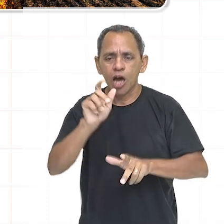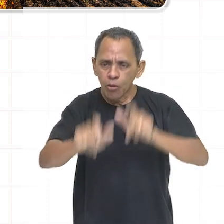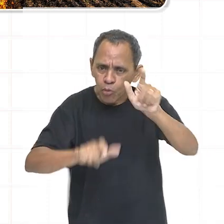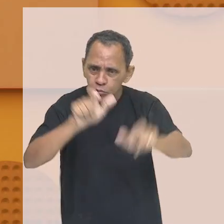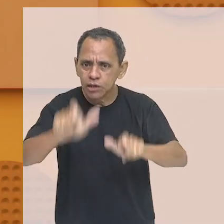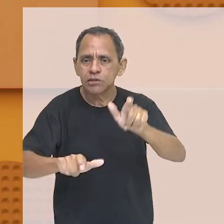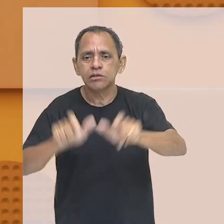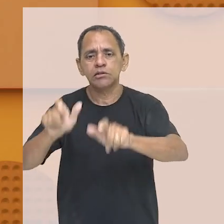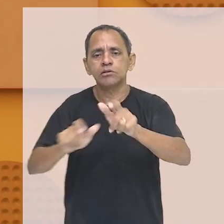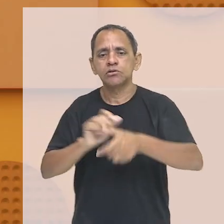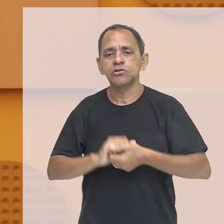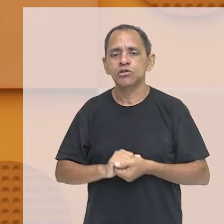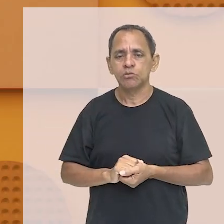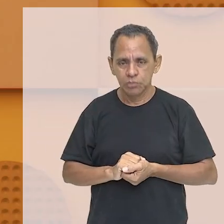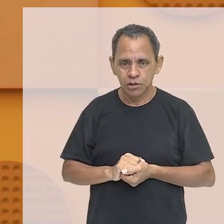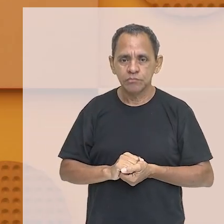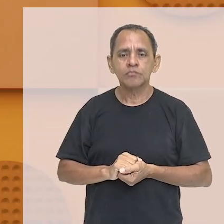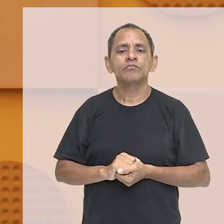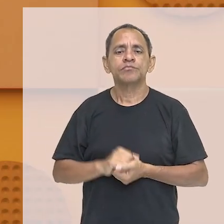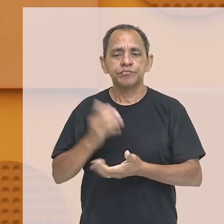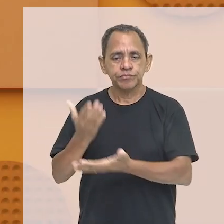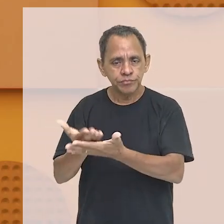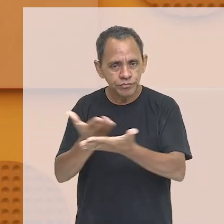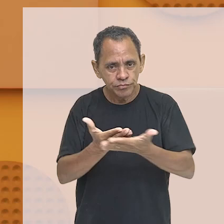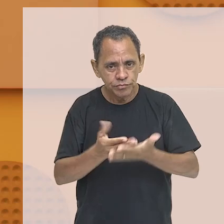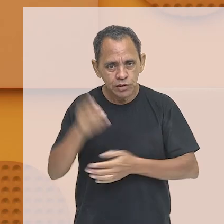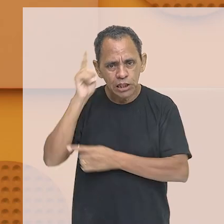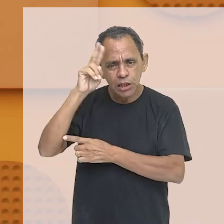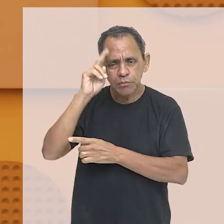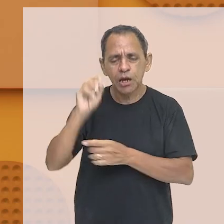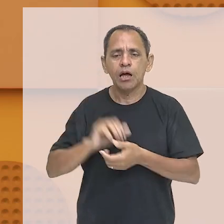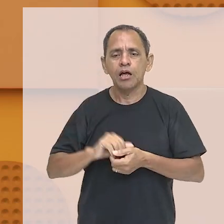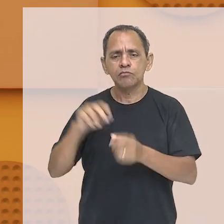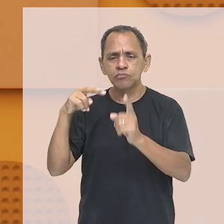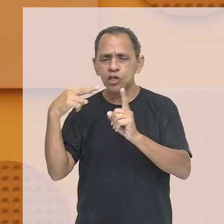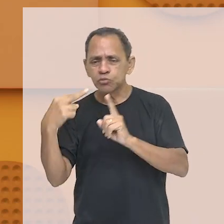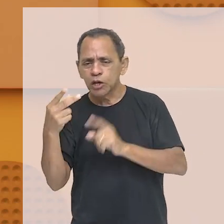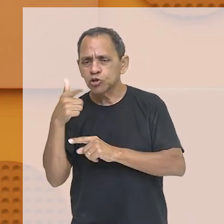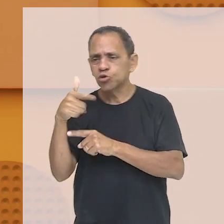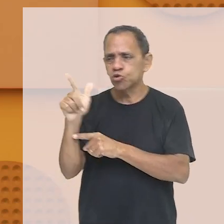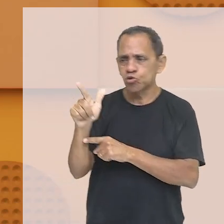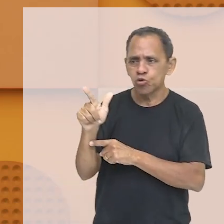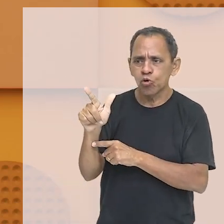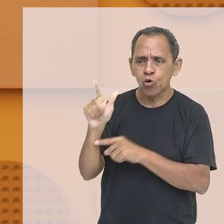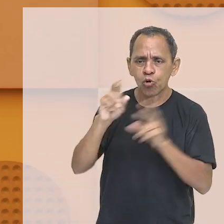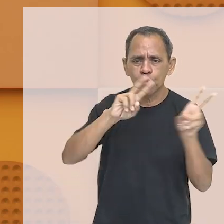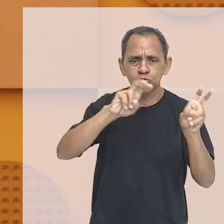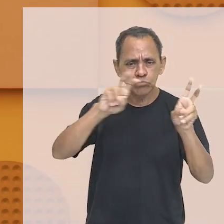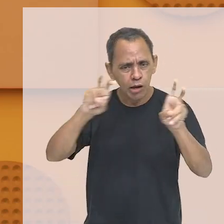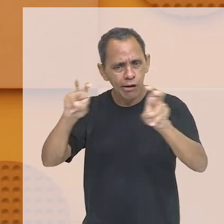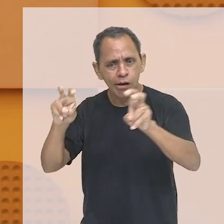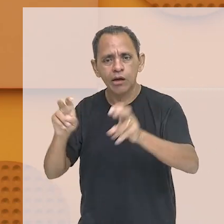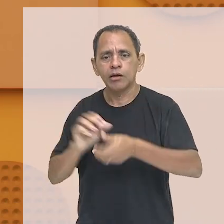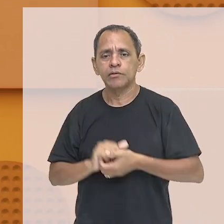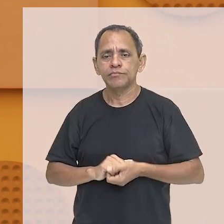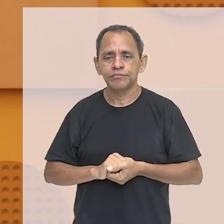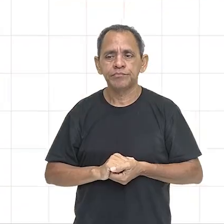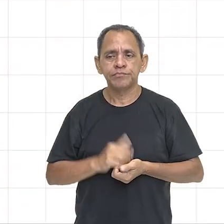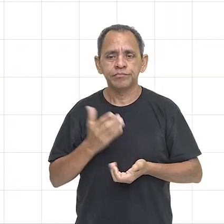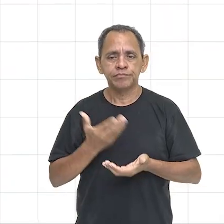nossa revisão, onde nós relembramos aí vários aspectos em relação à nossa unidade 3.